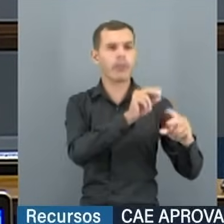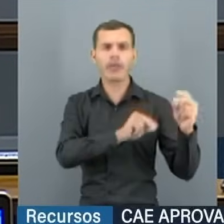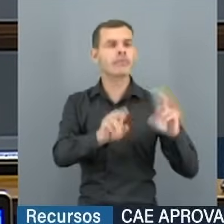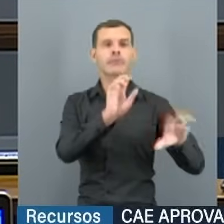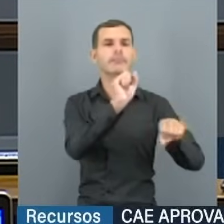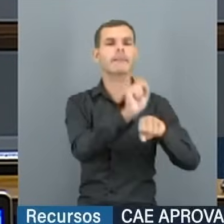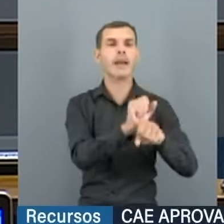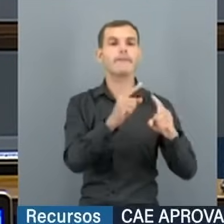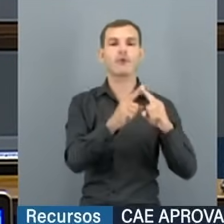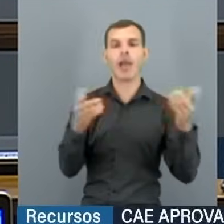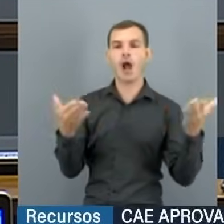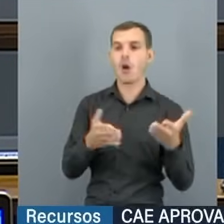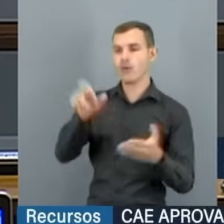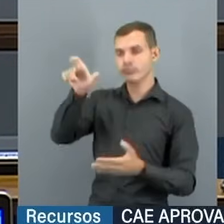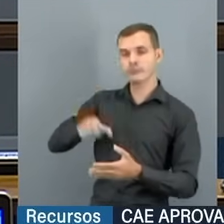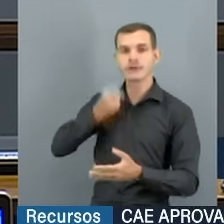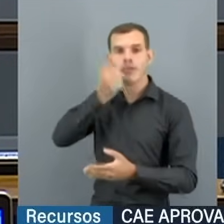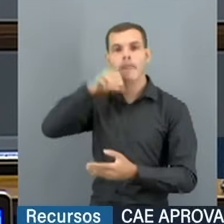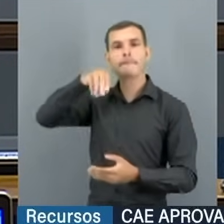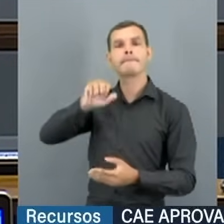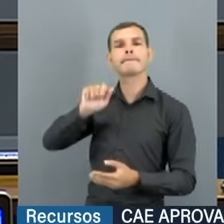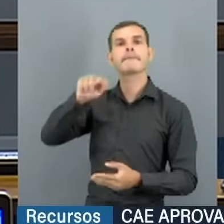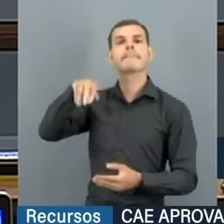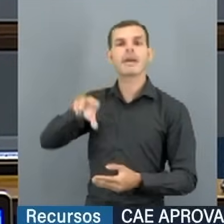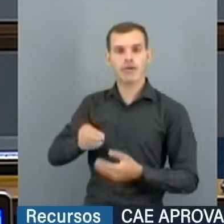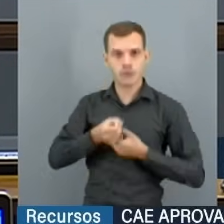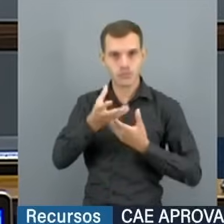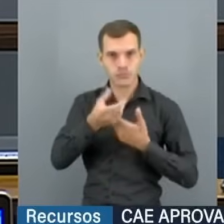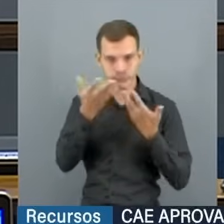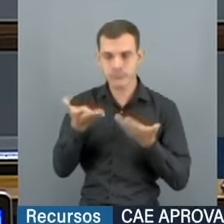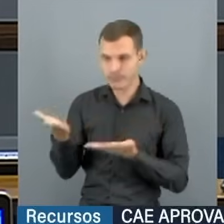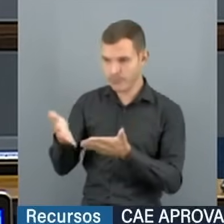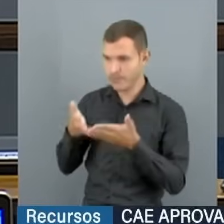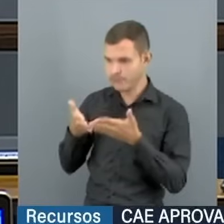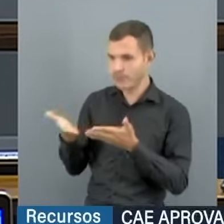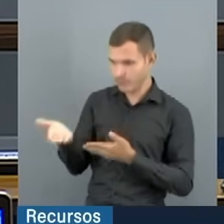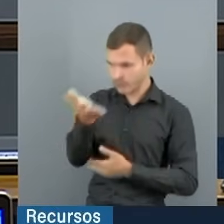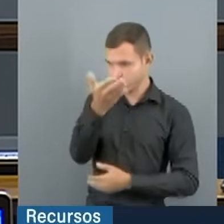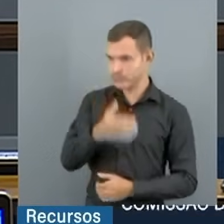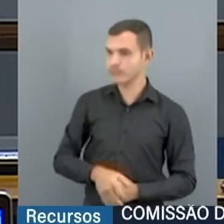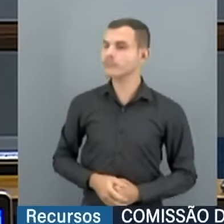senador Magno Malta. Por favor, senador. O senador Magno Malta.